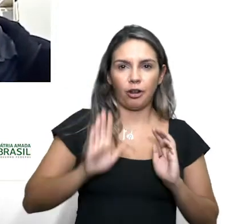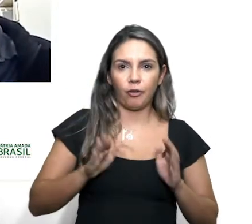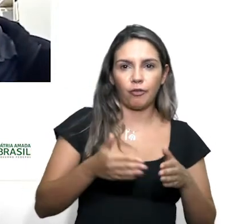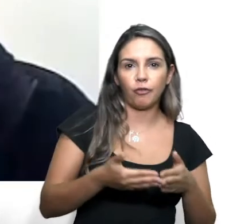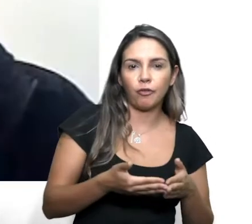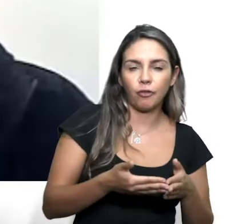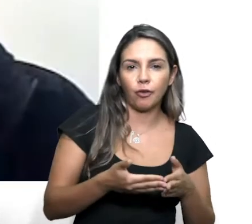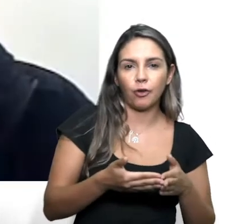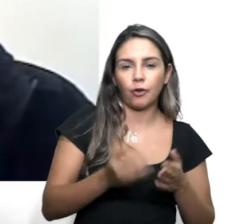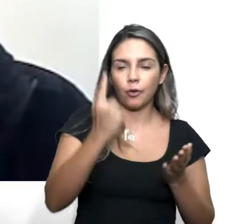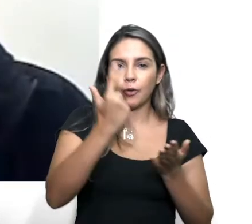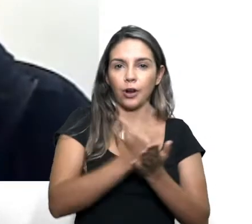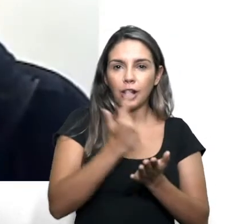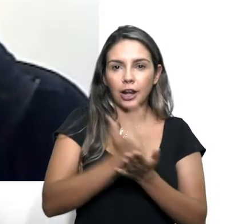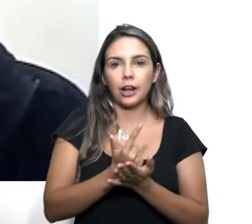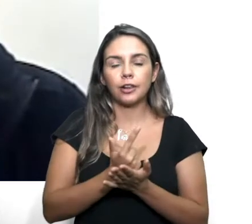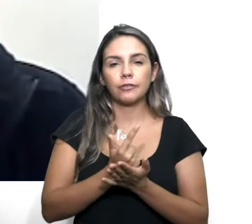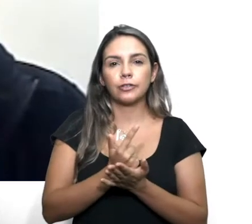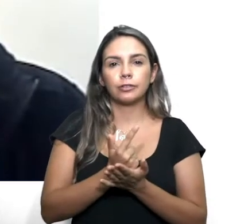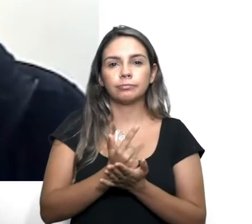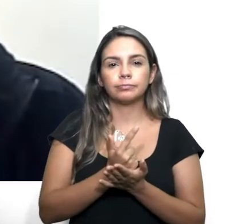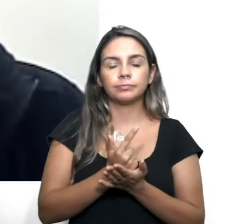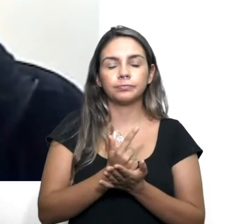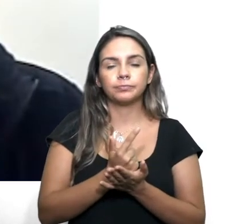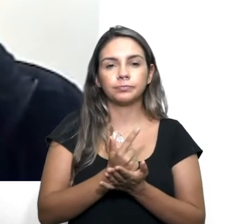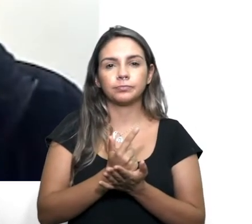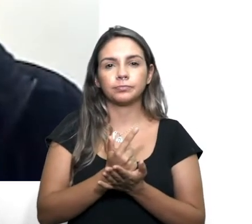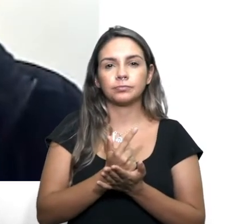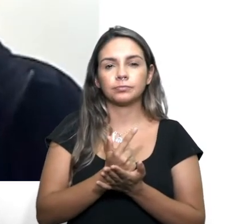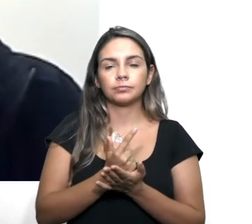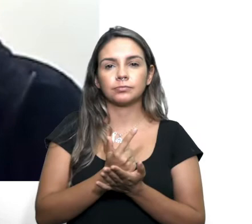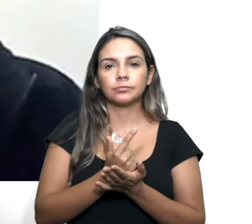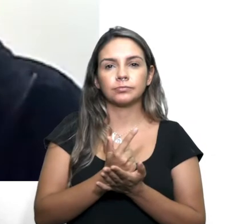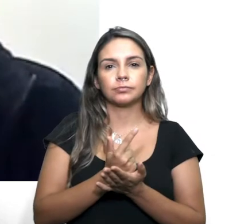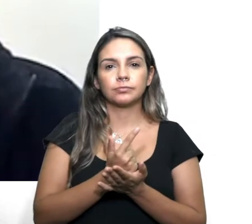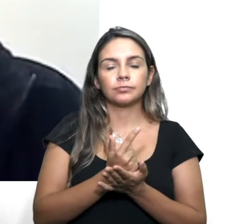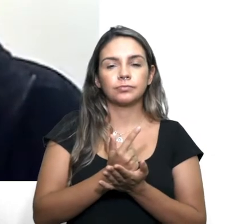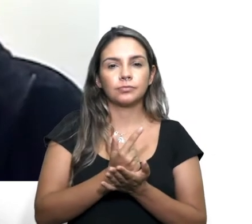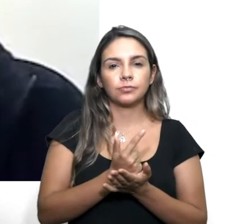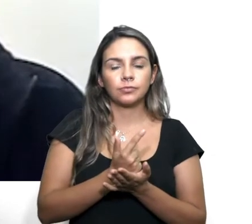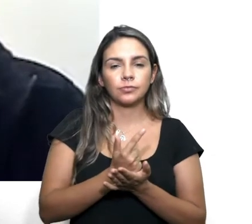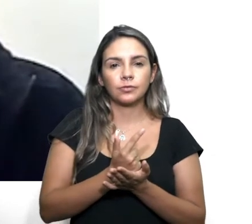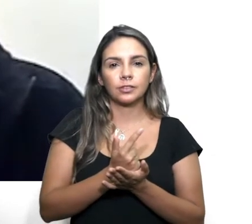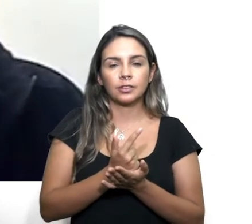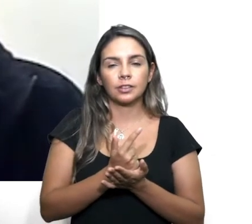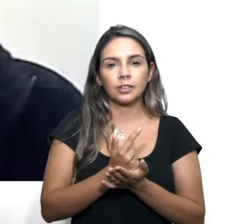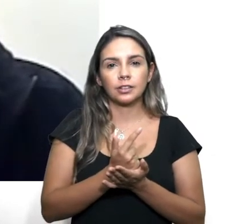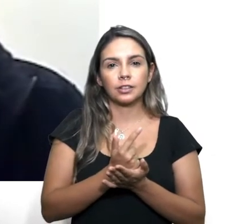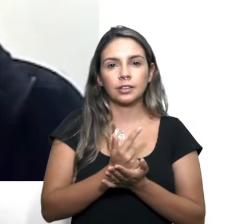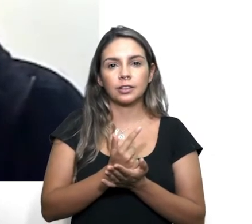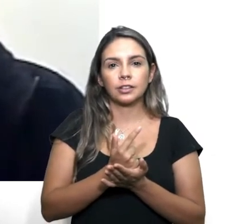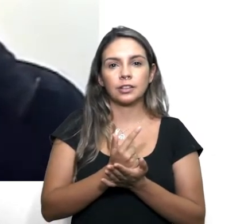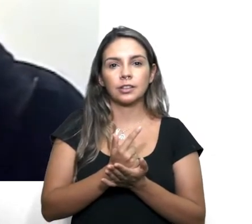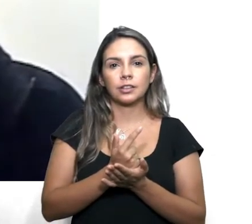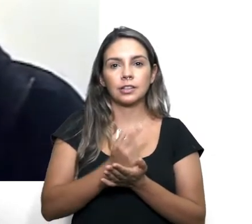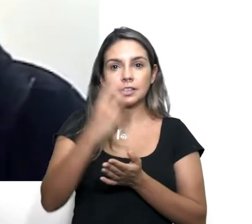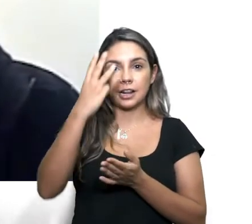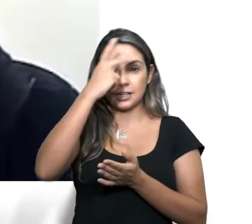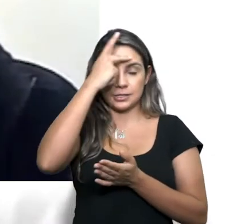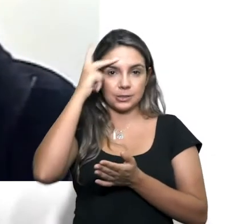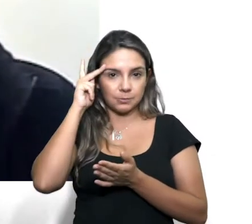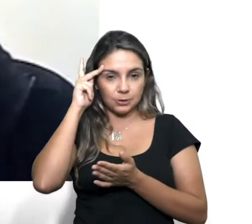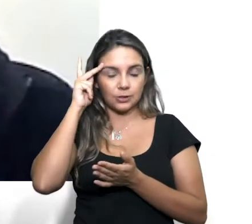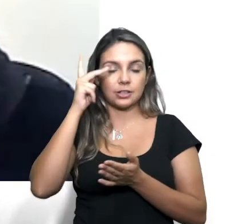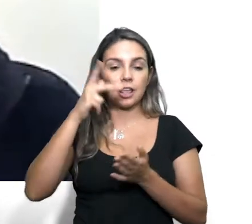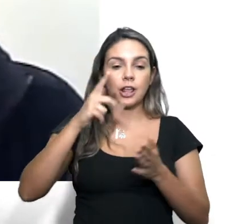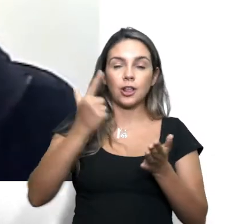dizer, um livro pode sair e ter 40, não estou a exagerar, 40 textos a escreverem sobre o